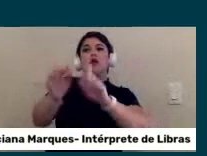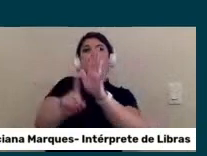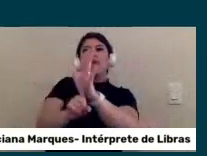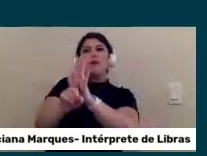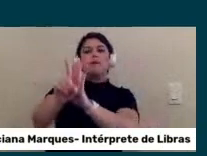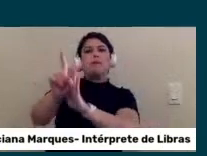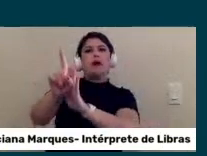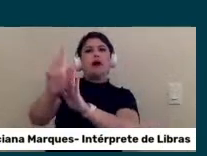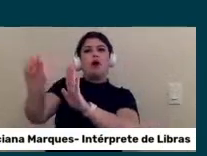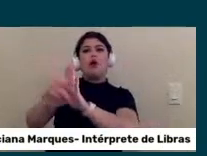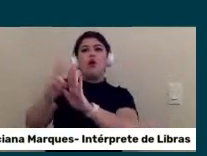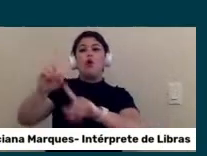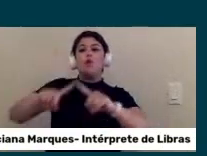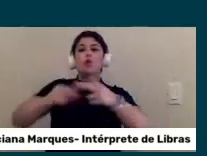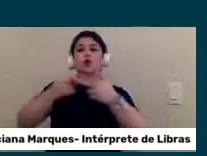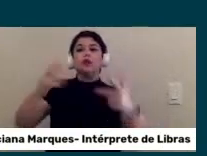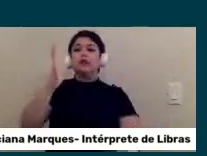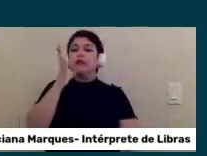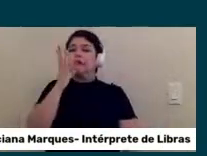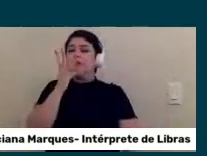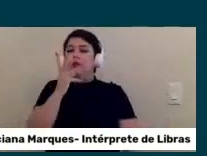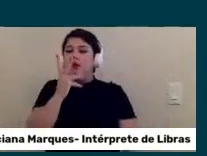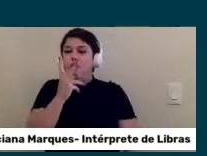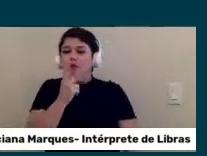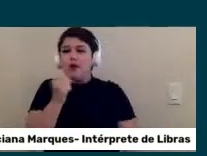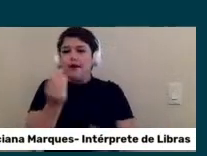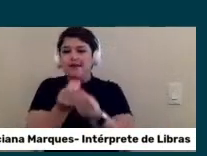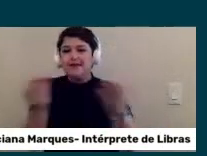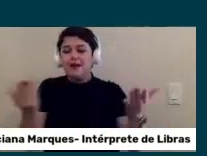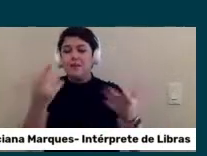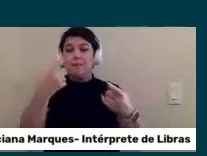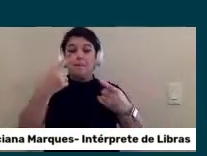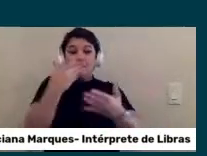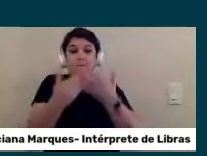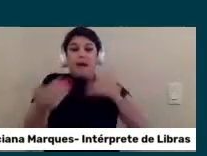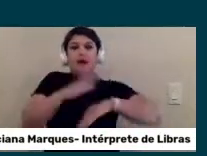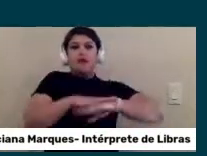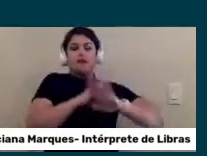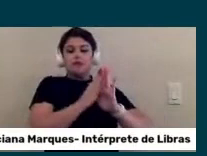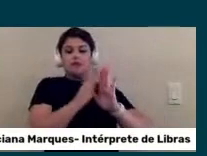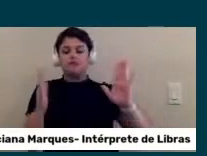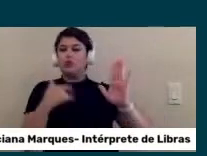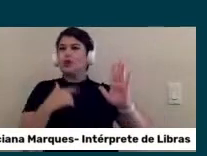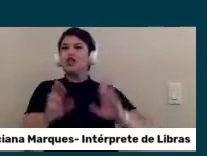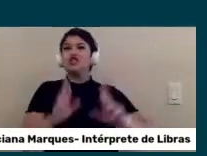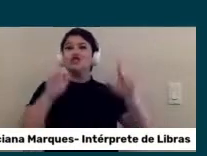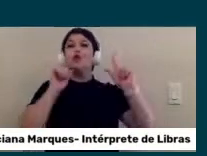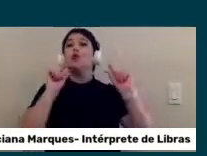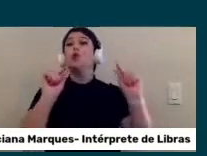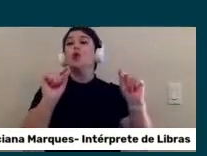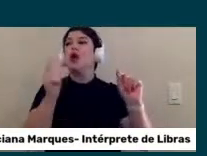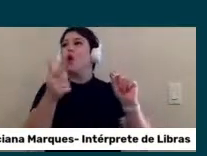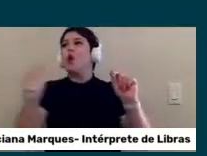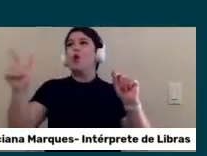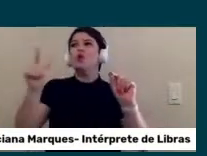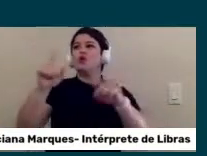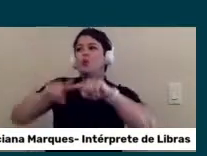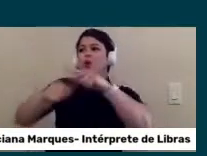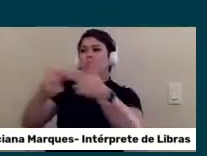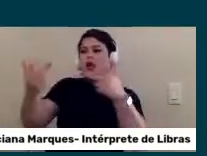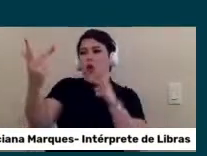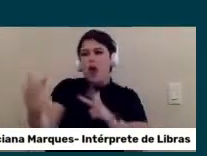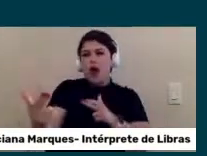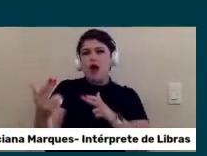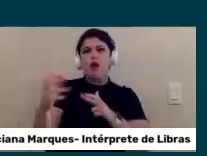o produto demora para chegar no mercado, então perde o timing, não tem um diferencial claro, o mercado e os clientes precisam ser criados para o produto